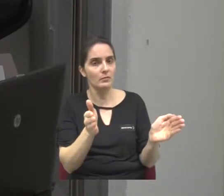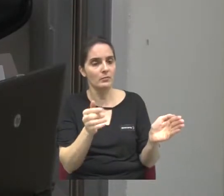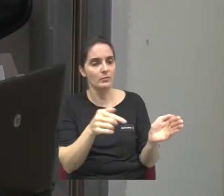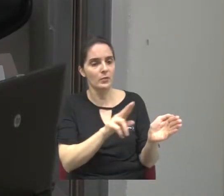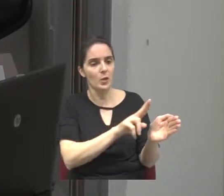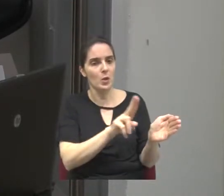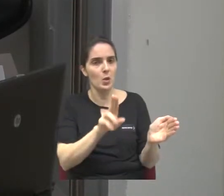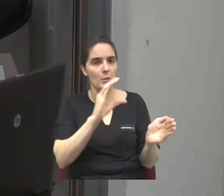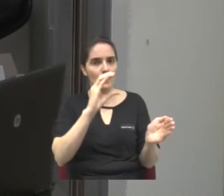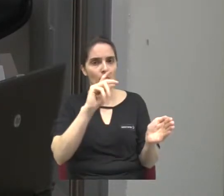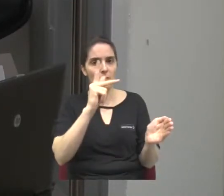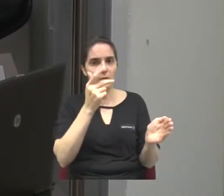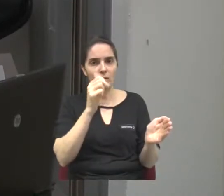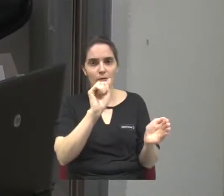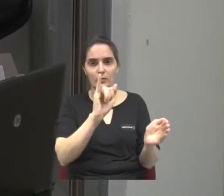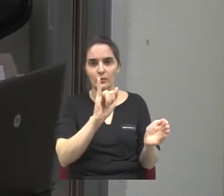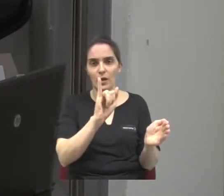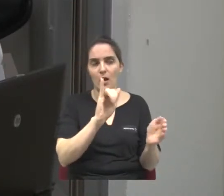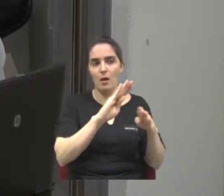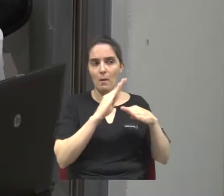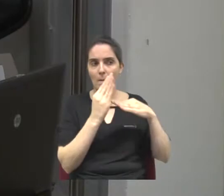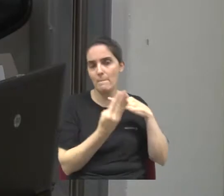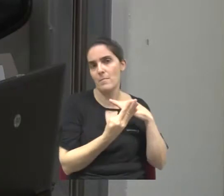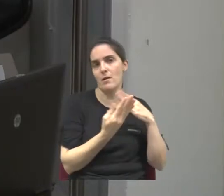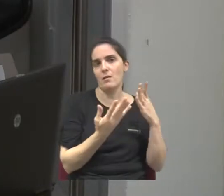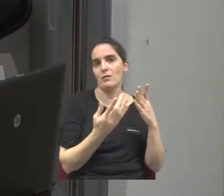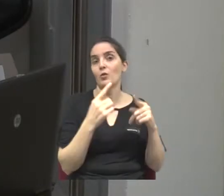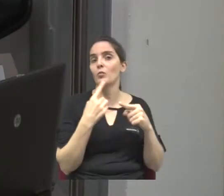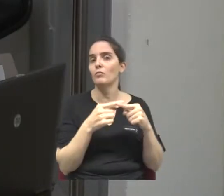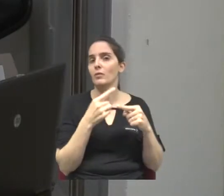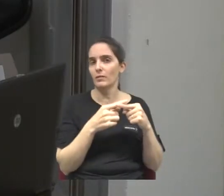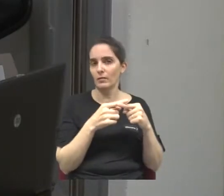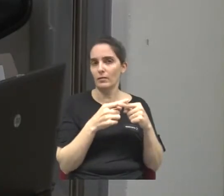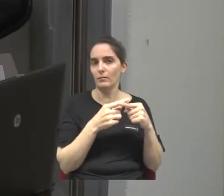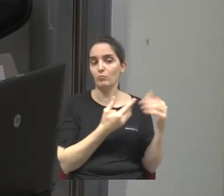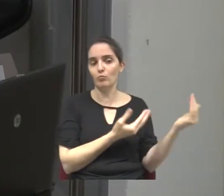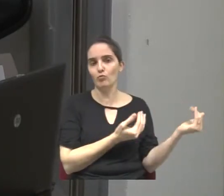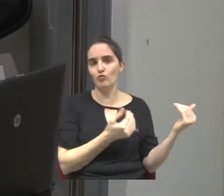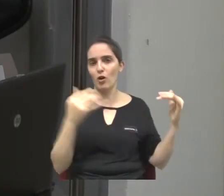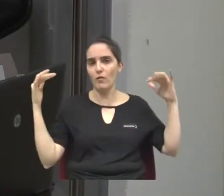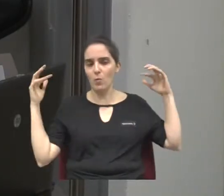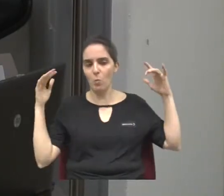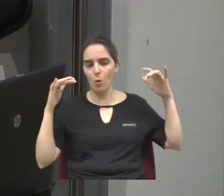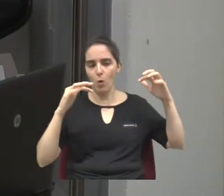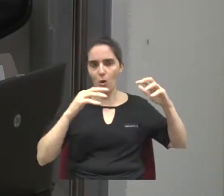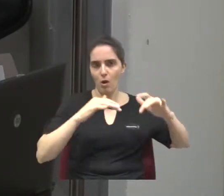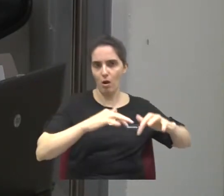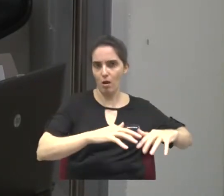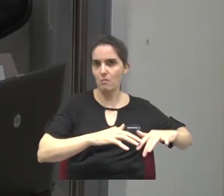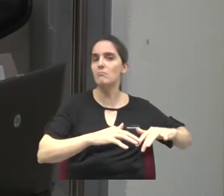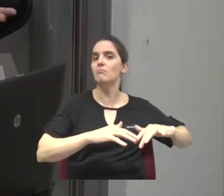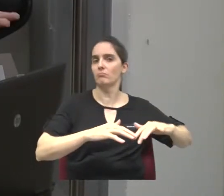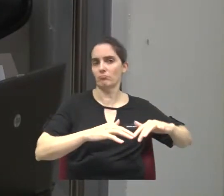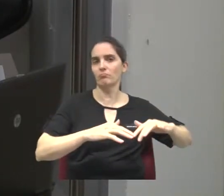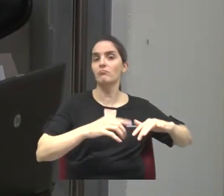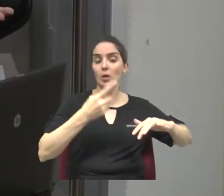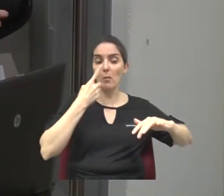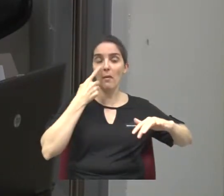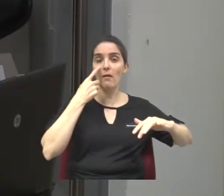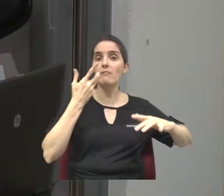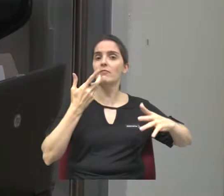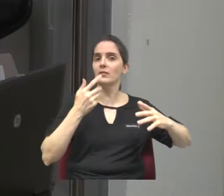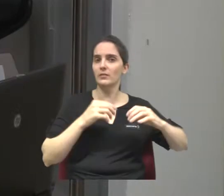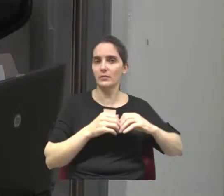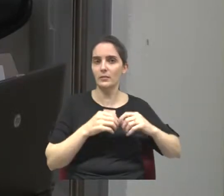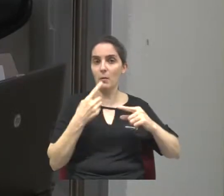bairro Tao, porque sabe que, com isso, chama uma grande proporção dos adolescentes em especial, porque a grande maioria